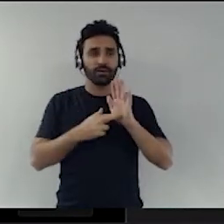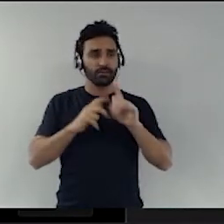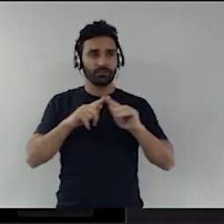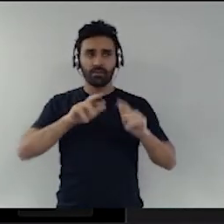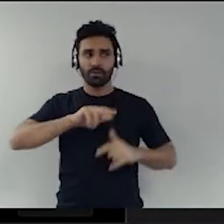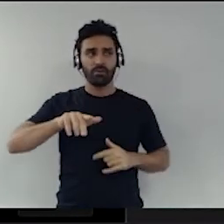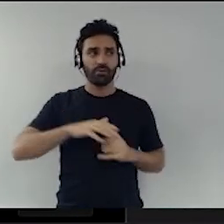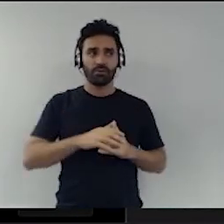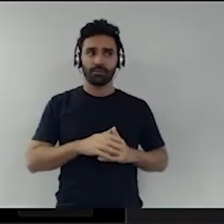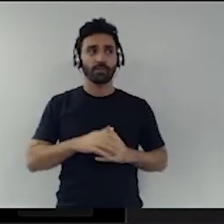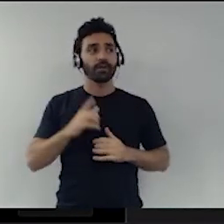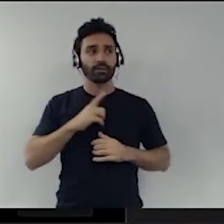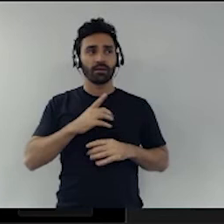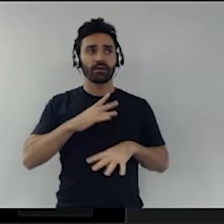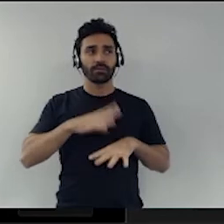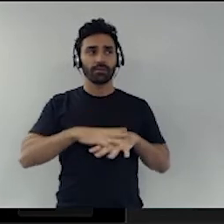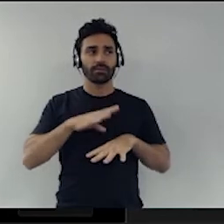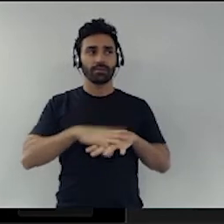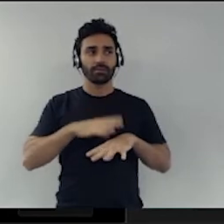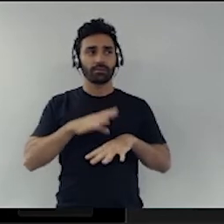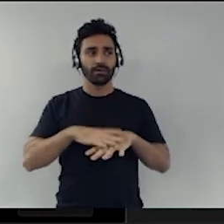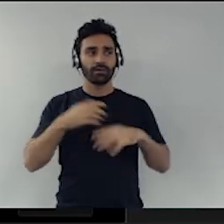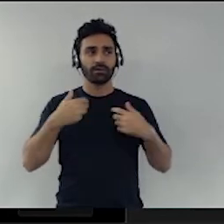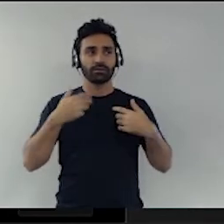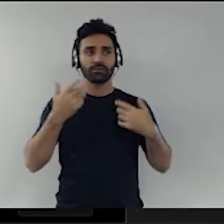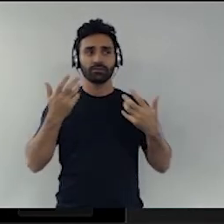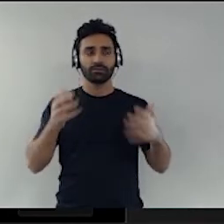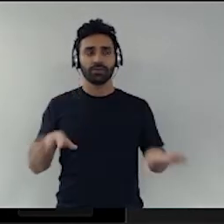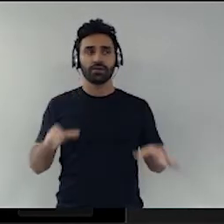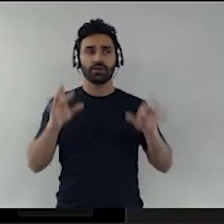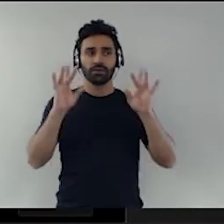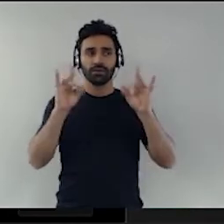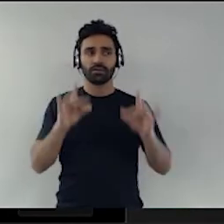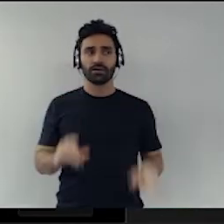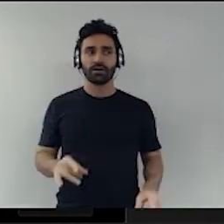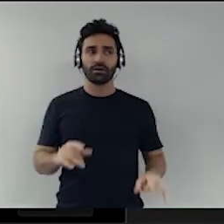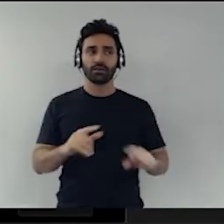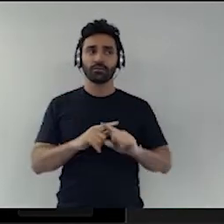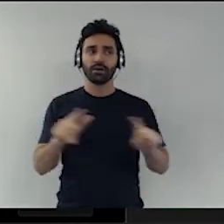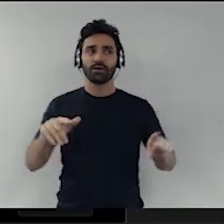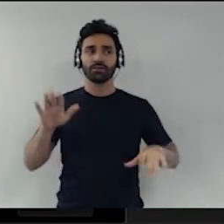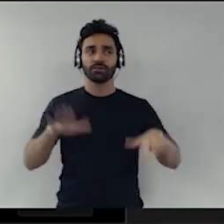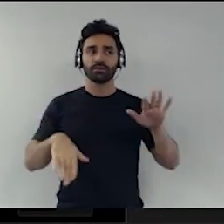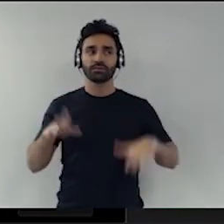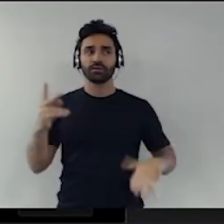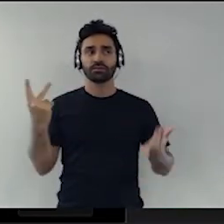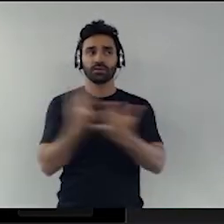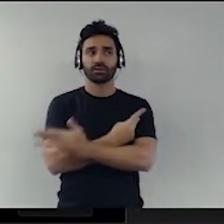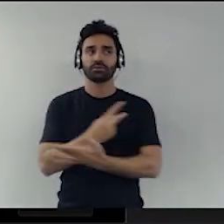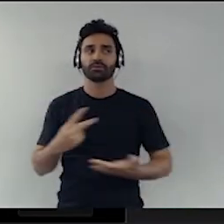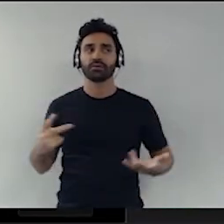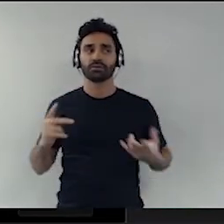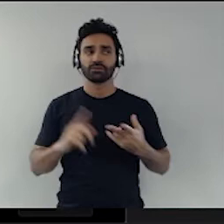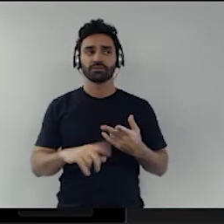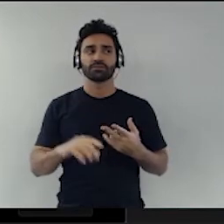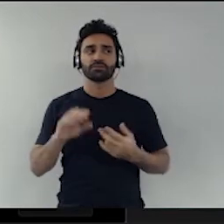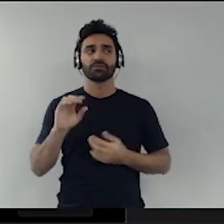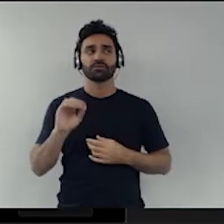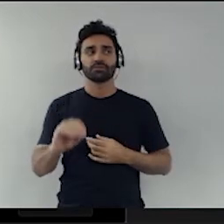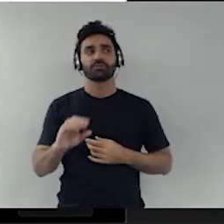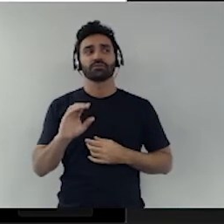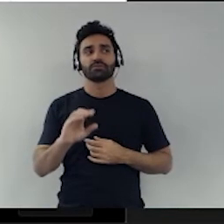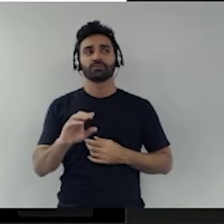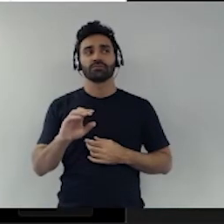um fundamento matemático que eu não vou entrar em detalhe, mas isso que provoca, às vezes, as oscilações. O que também... Qual é